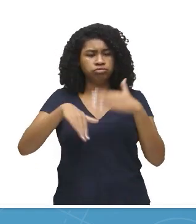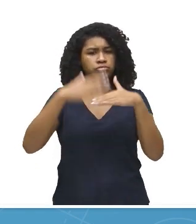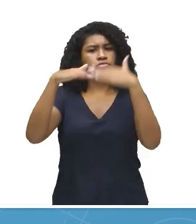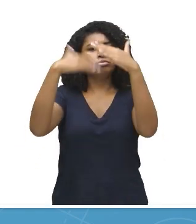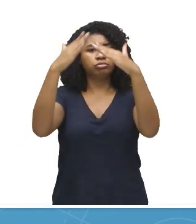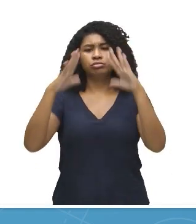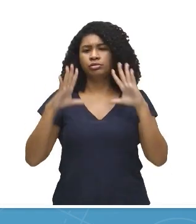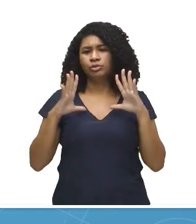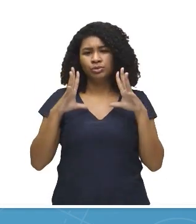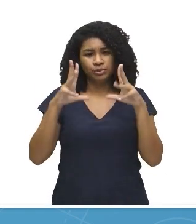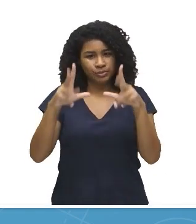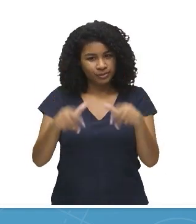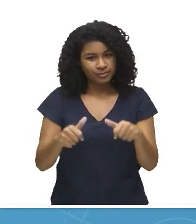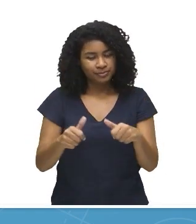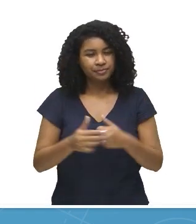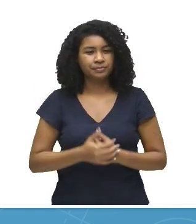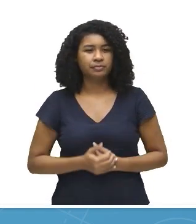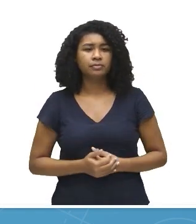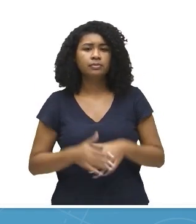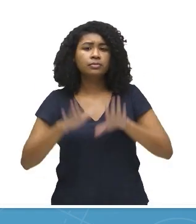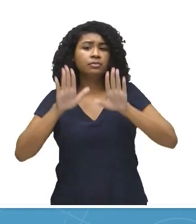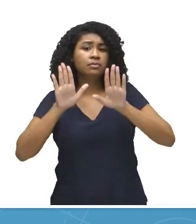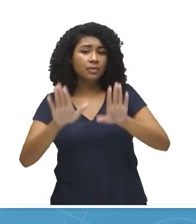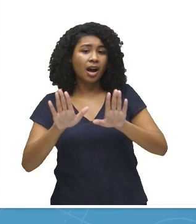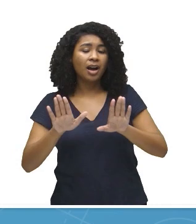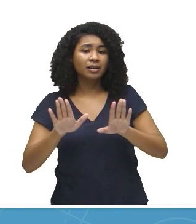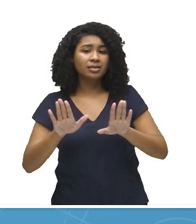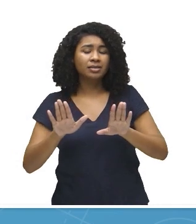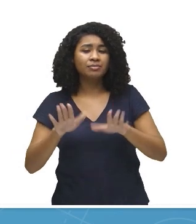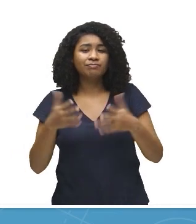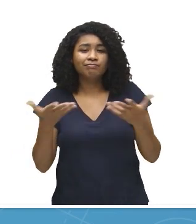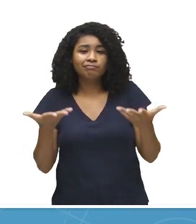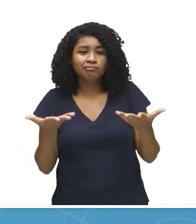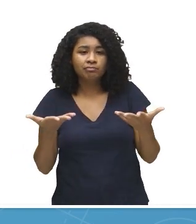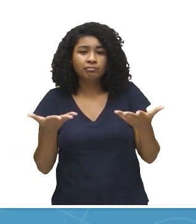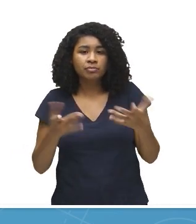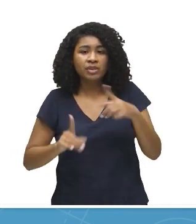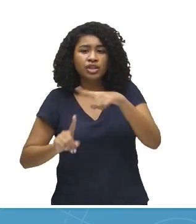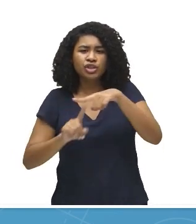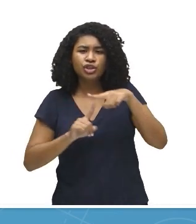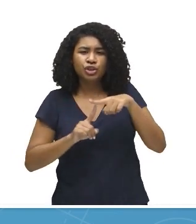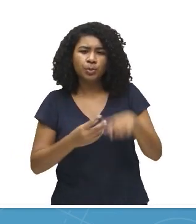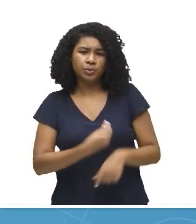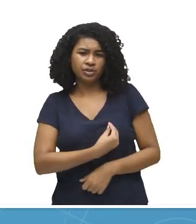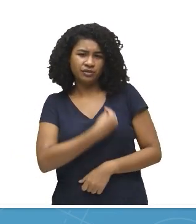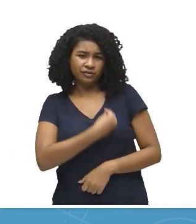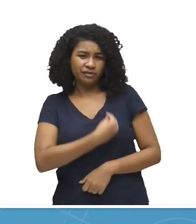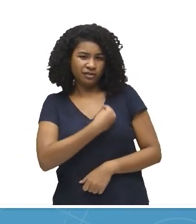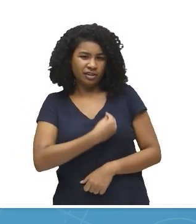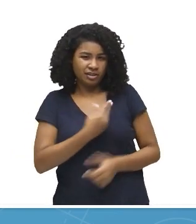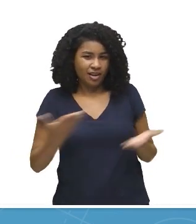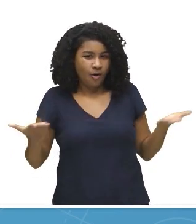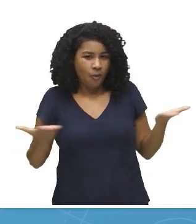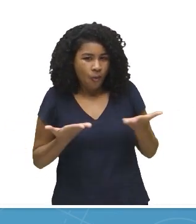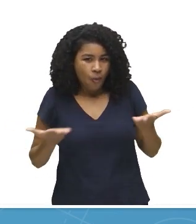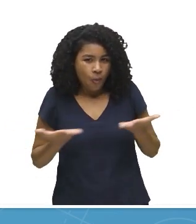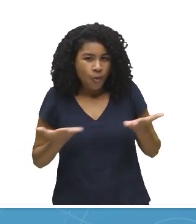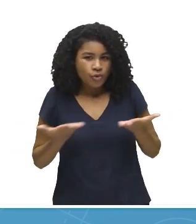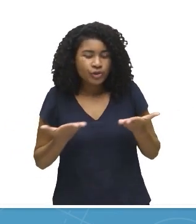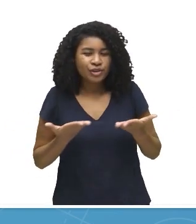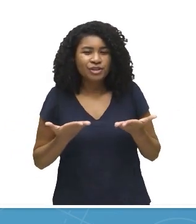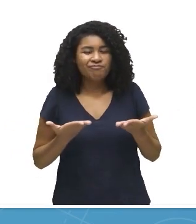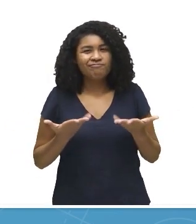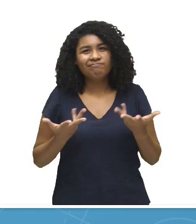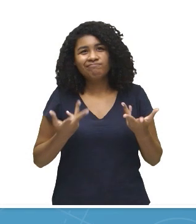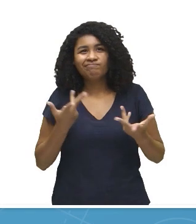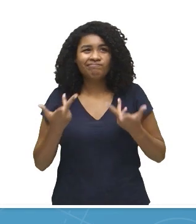condições. Porém, esse modo de vida que a gente tem hoje, modo de vida moderno, né, que nós chamamos, acaba